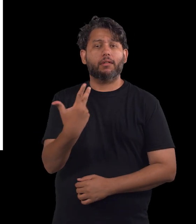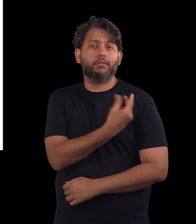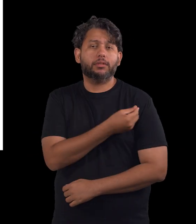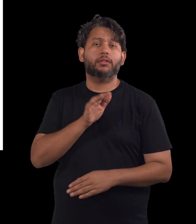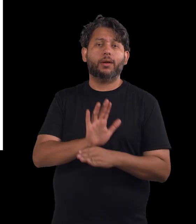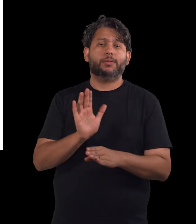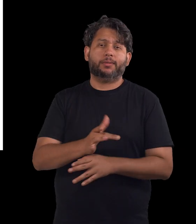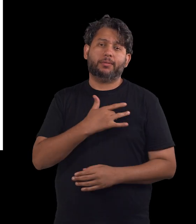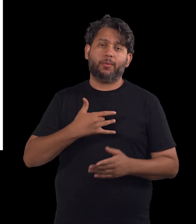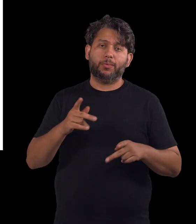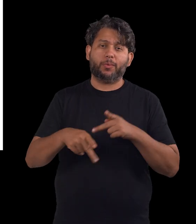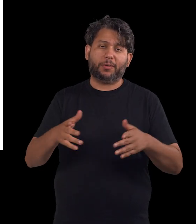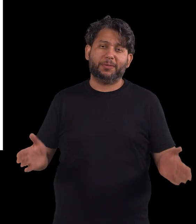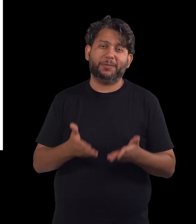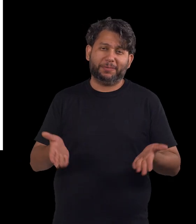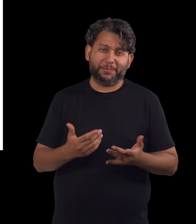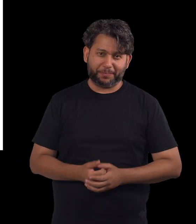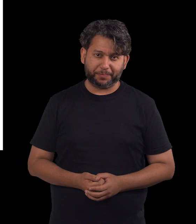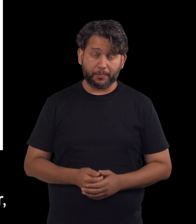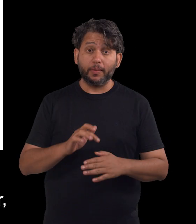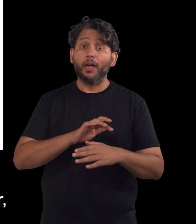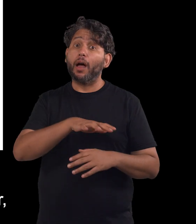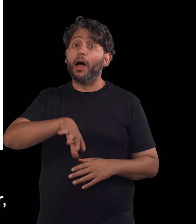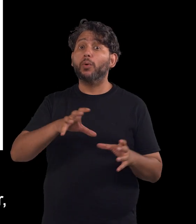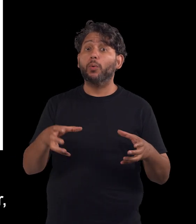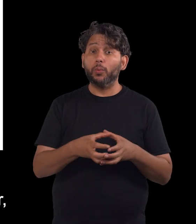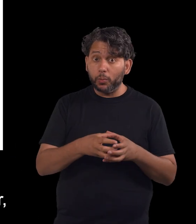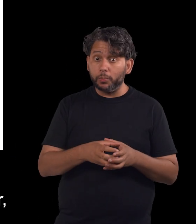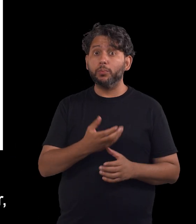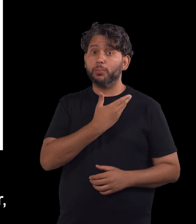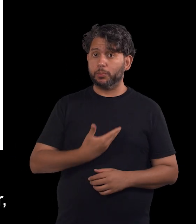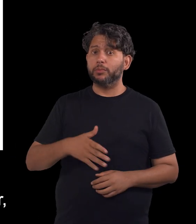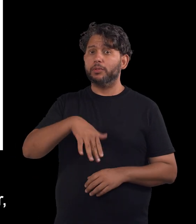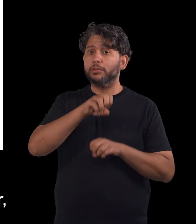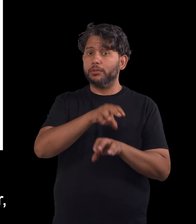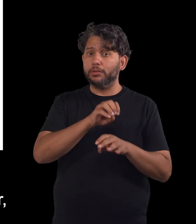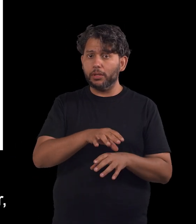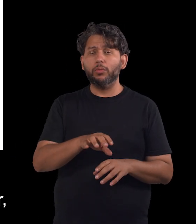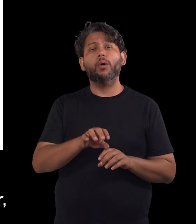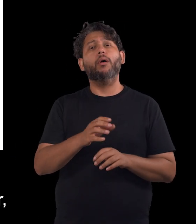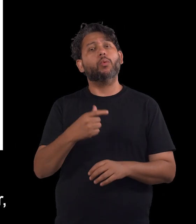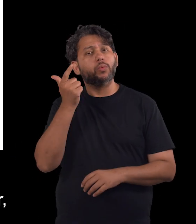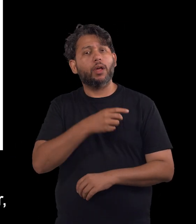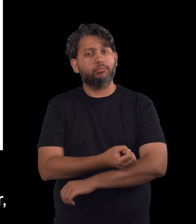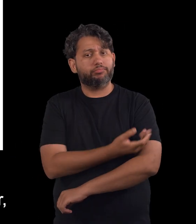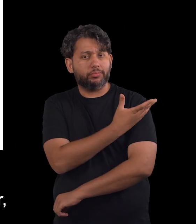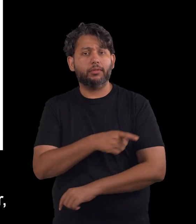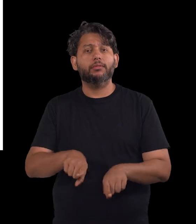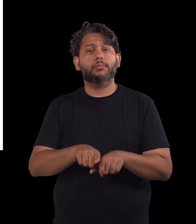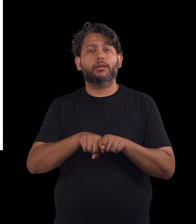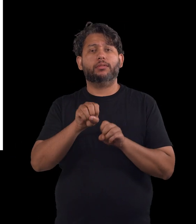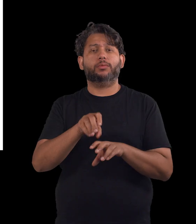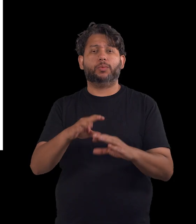e promoção da saúde para toda a população. A rede pública de ensino garante o acesso à educação básica e